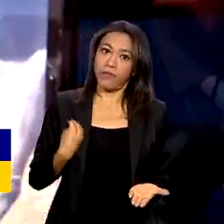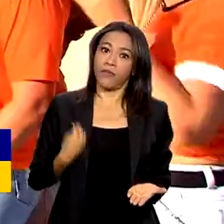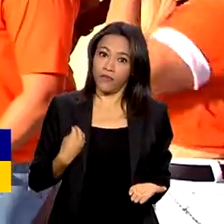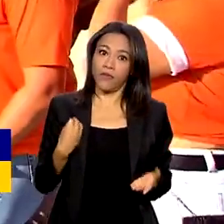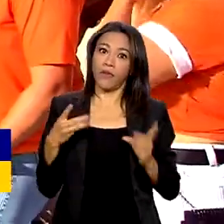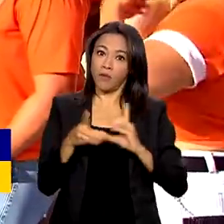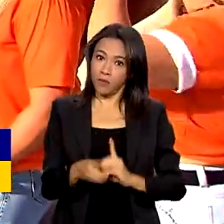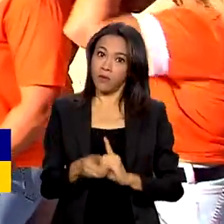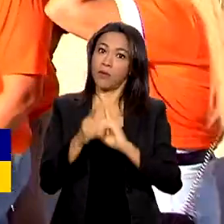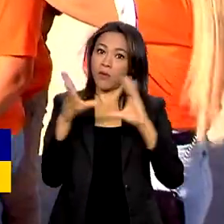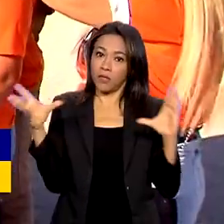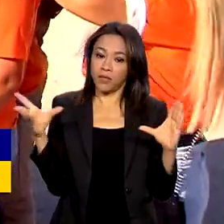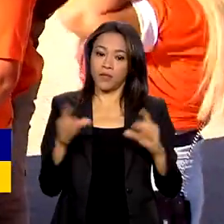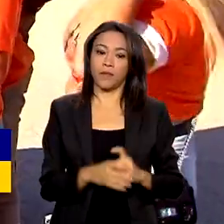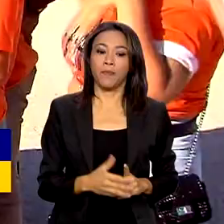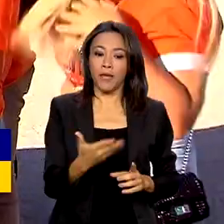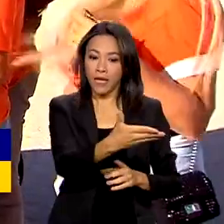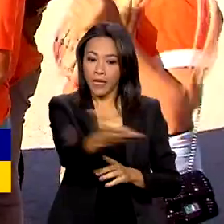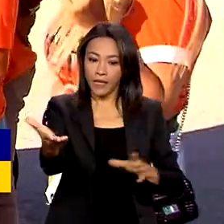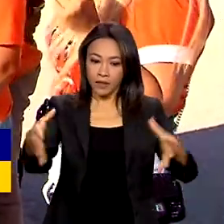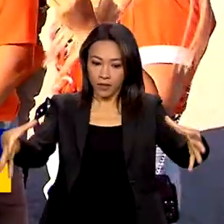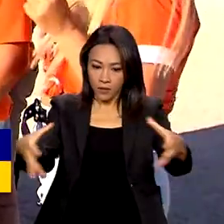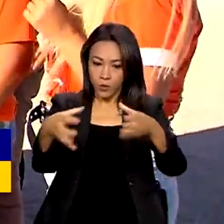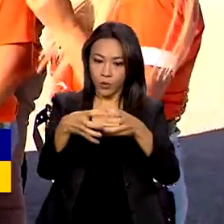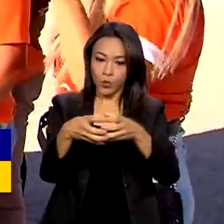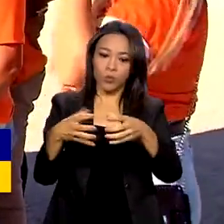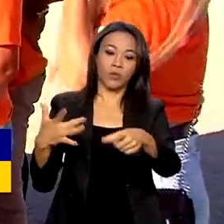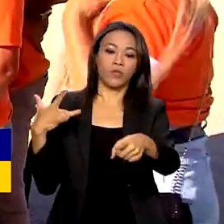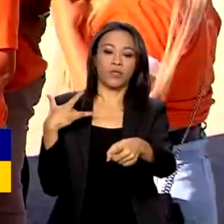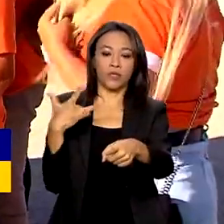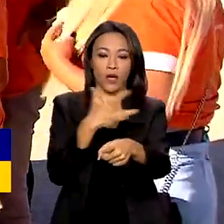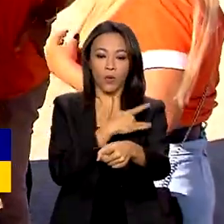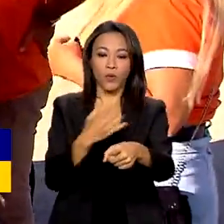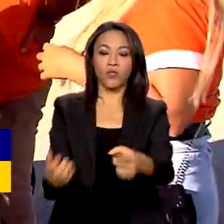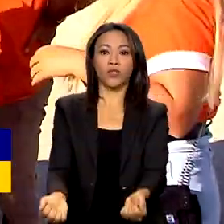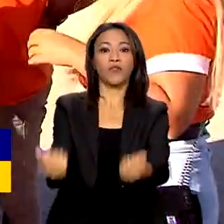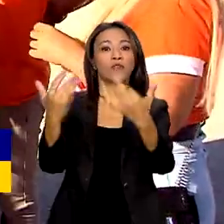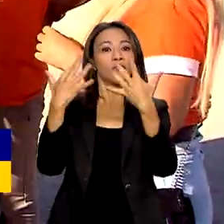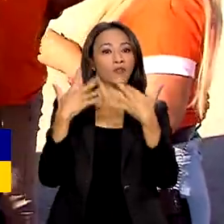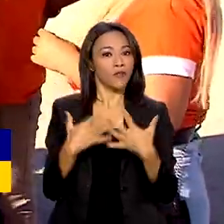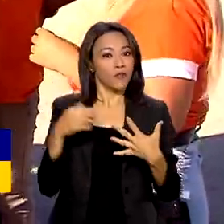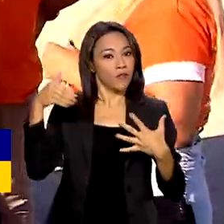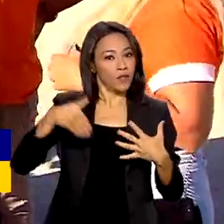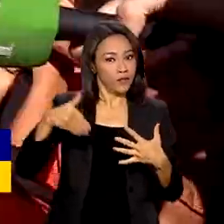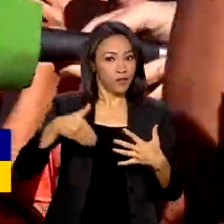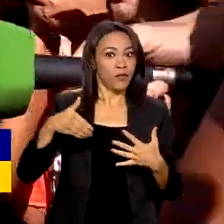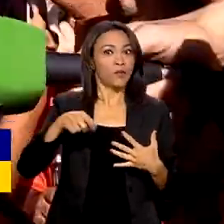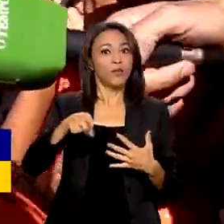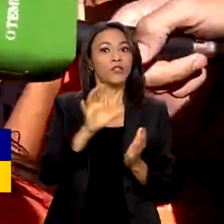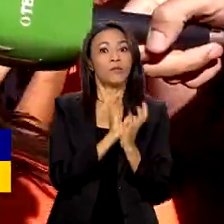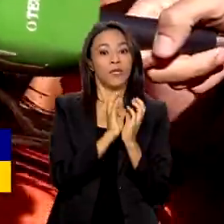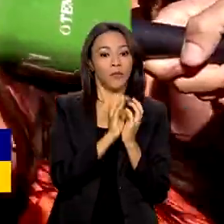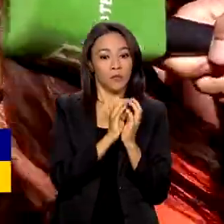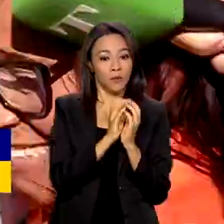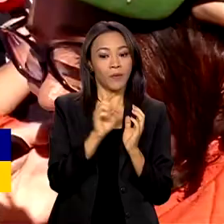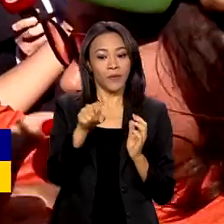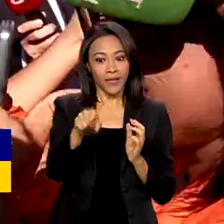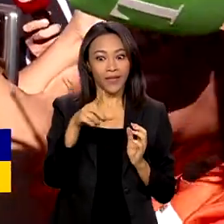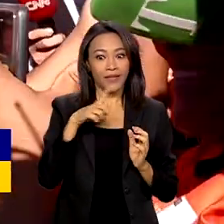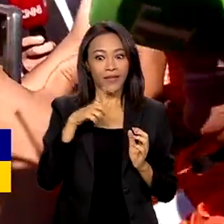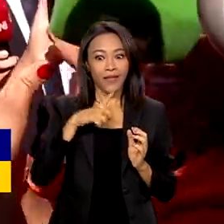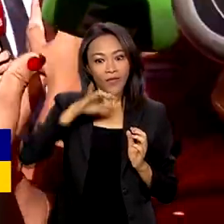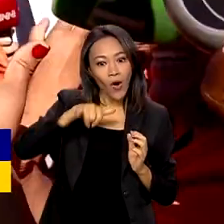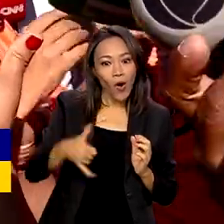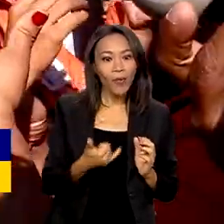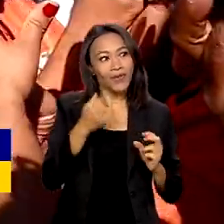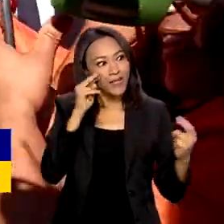democrático? Este grupo de agentes comunitários de saúde veio de Pernambuco para um evento no Congresso Nacional e teve a oportunidade de